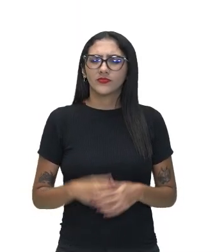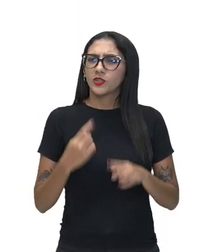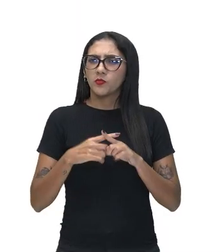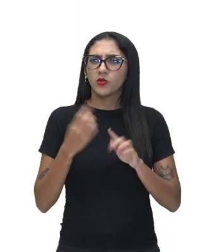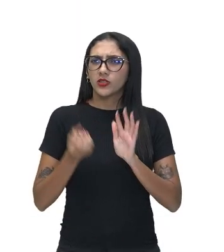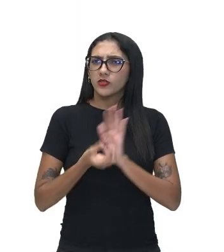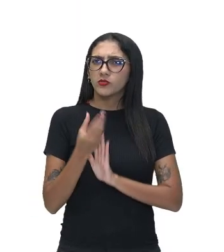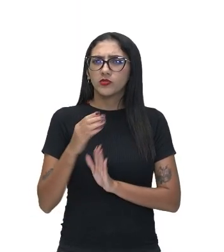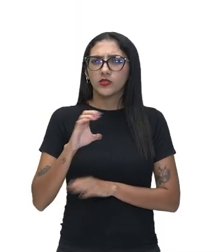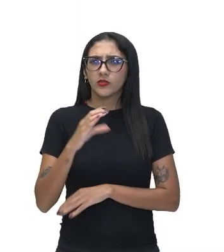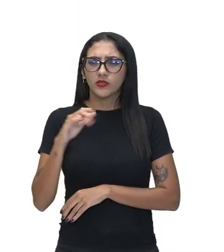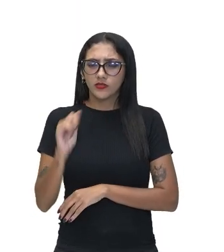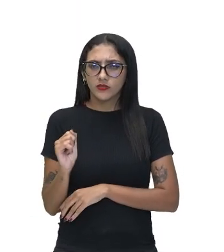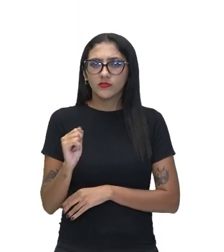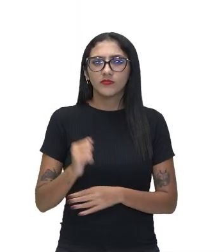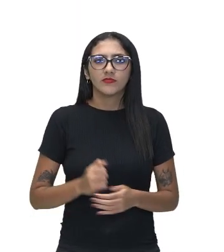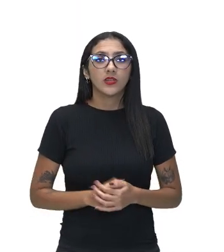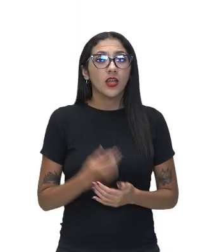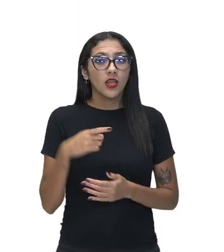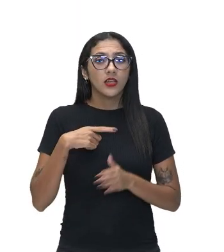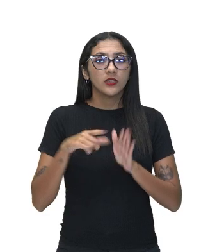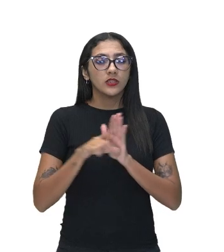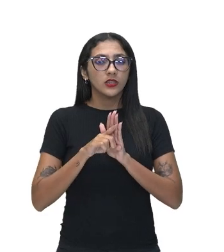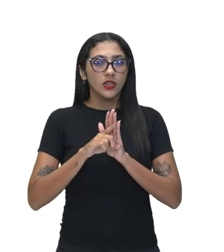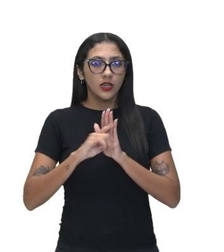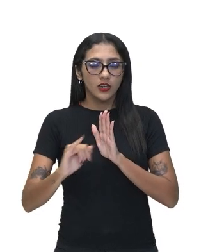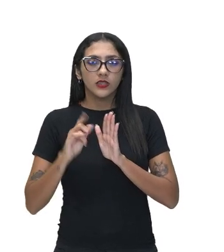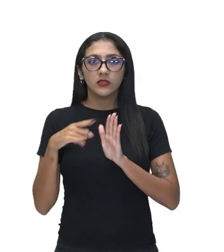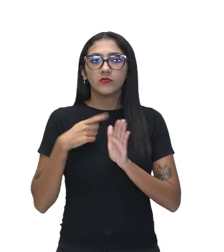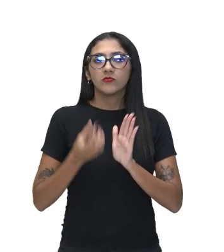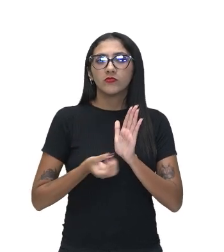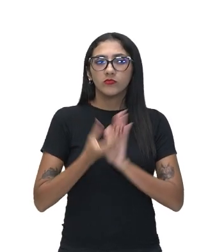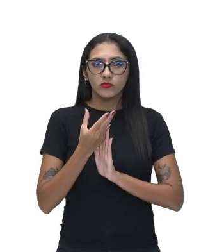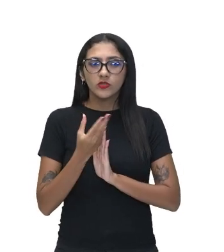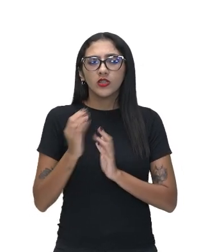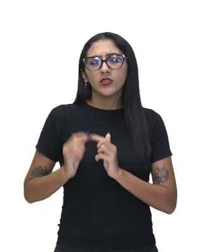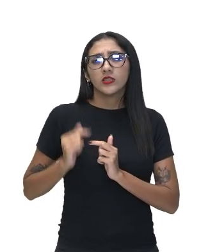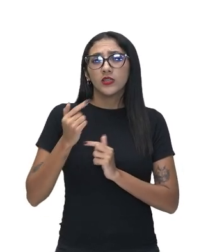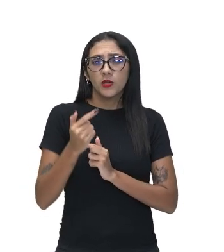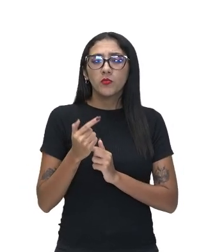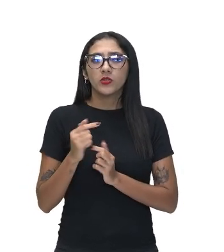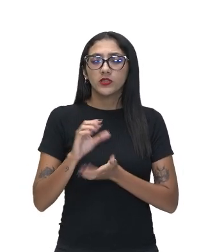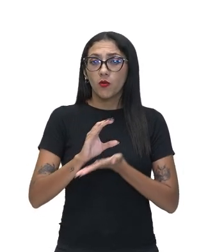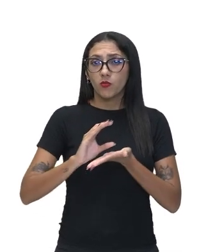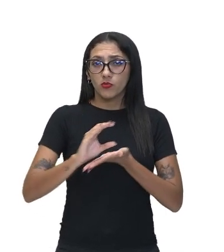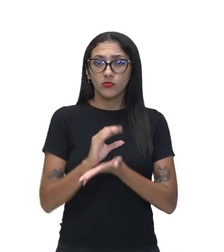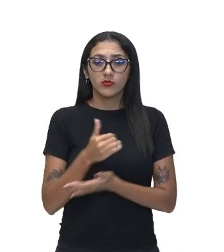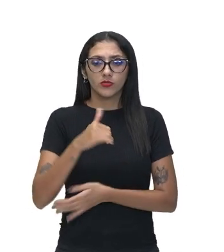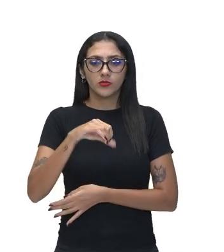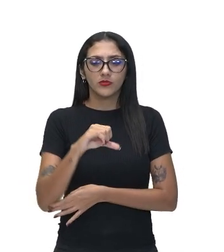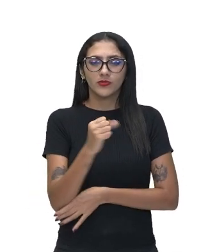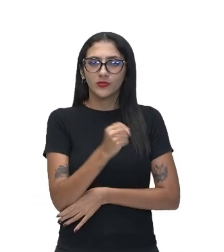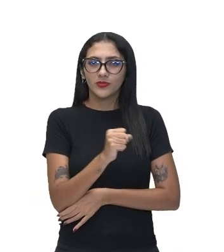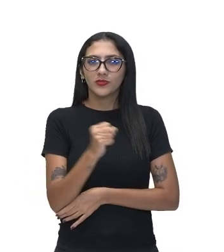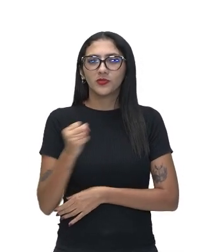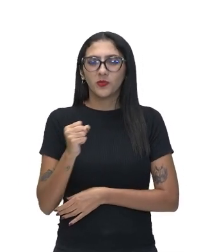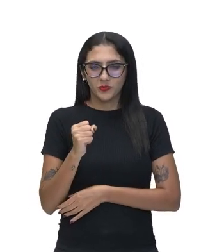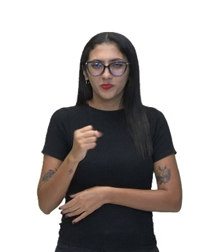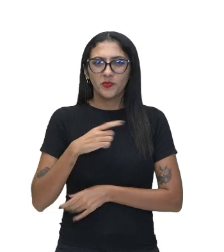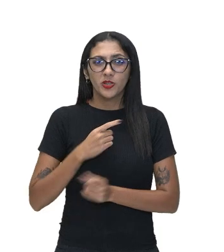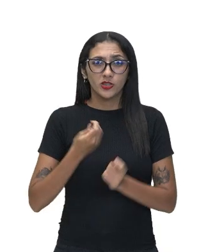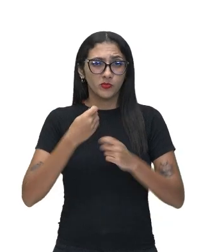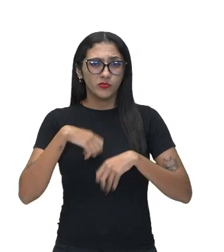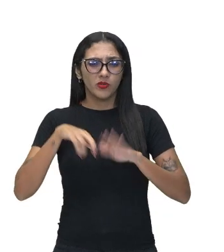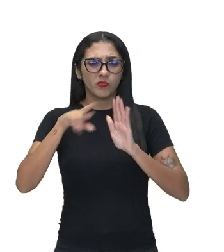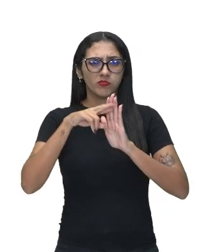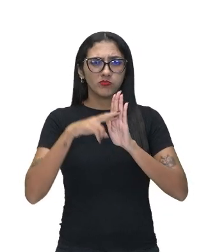surgiu? O Estatuto foi criado logo após a promulgação da Constituição de 1988 para regulamentar